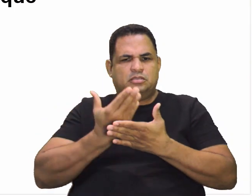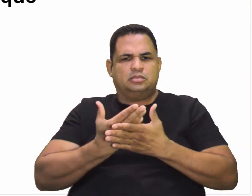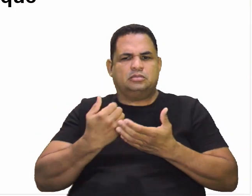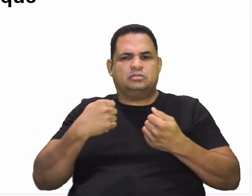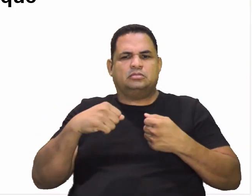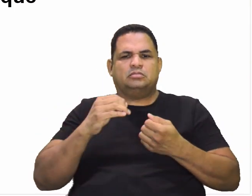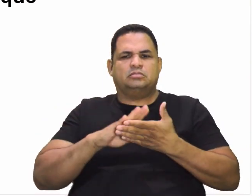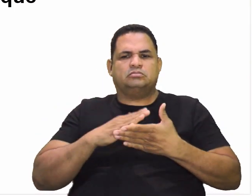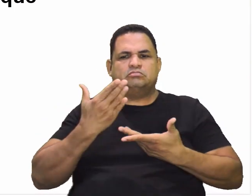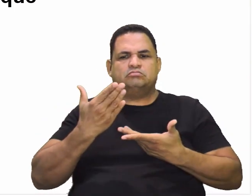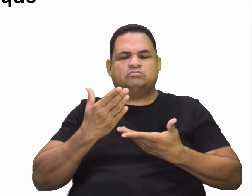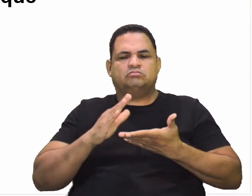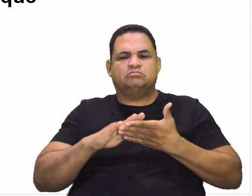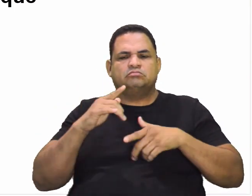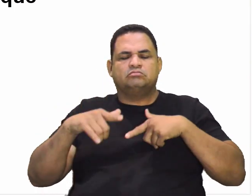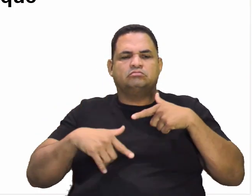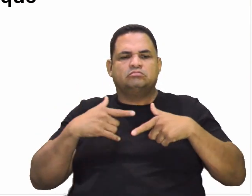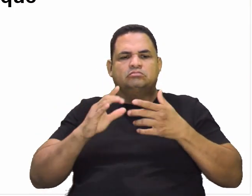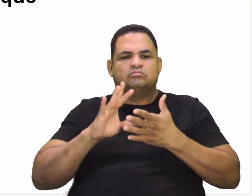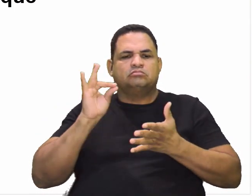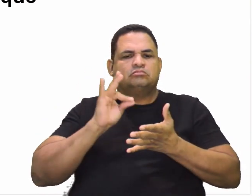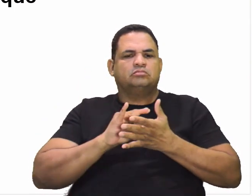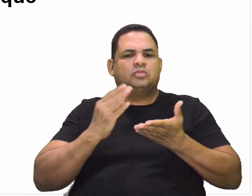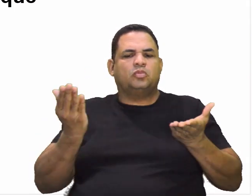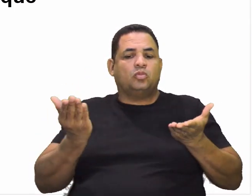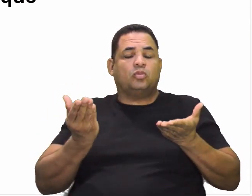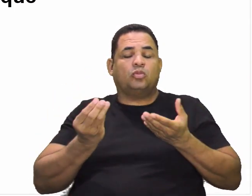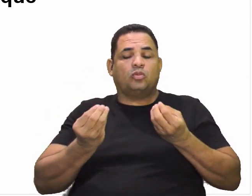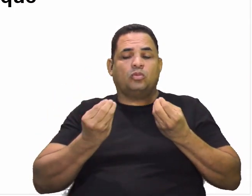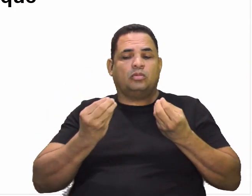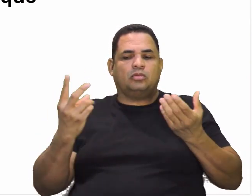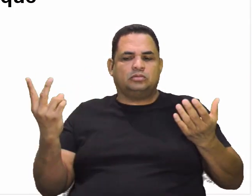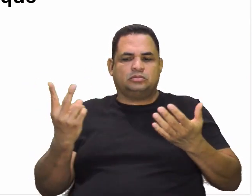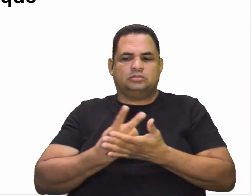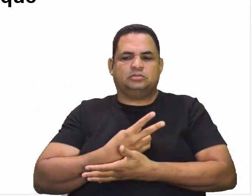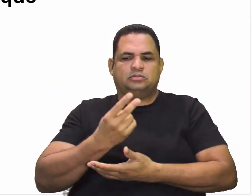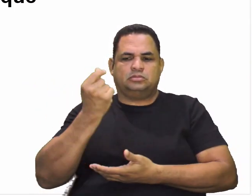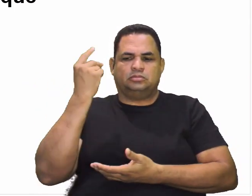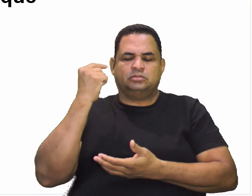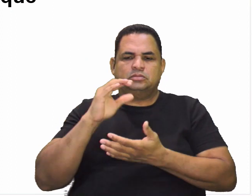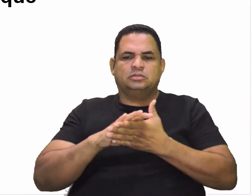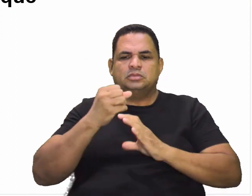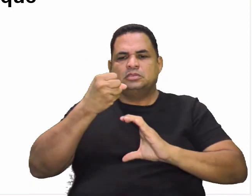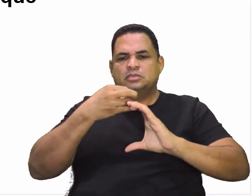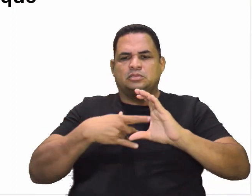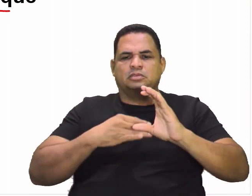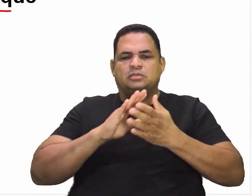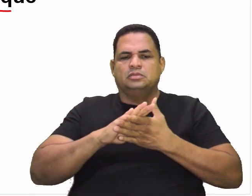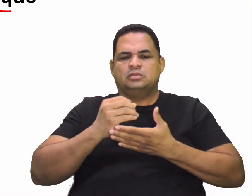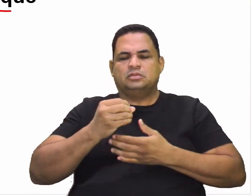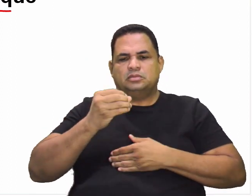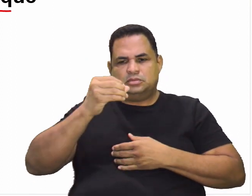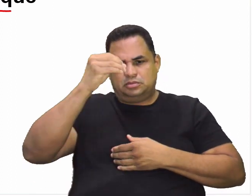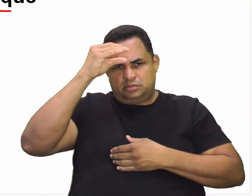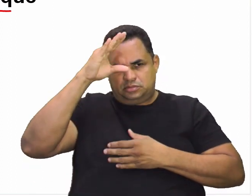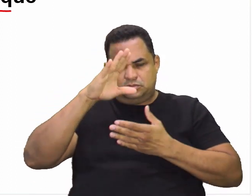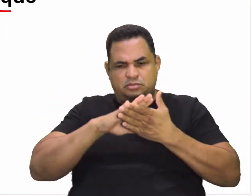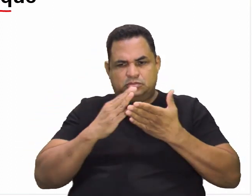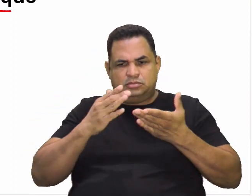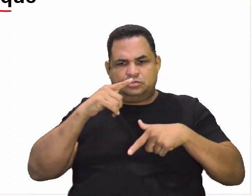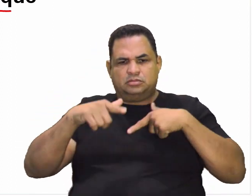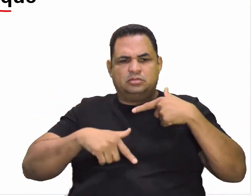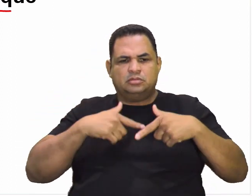deveriam e poderiam reproduzir fatos tal qual havia ocorrido. Dentre as características do conhecimento histórico que